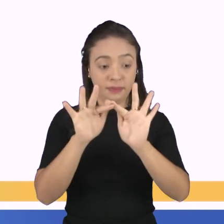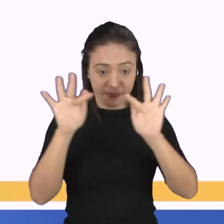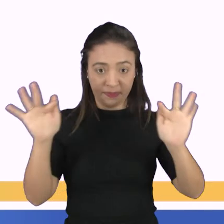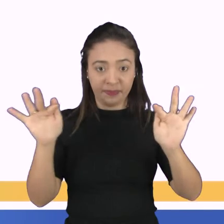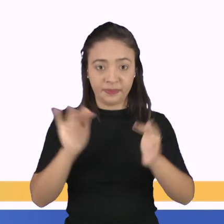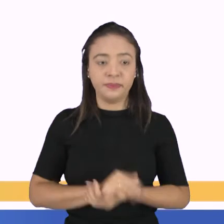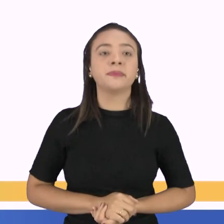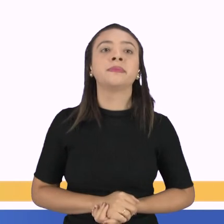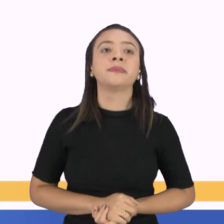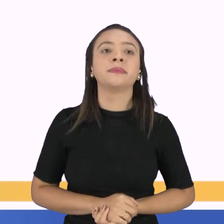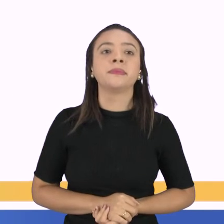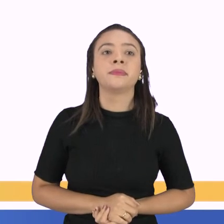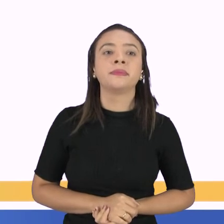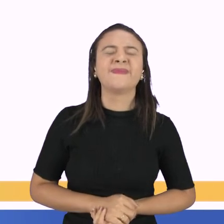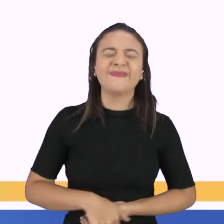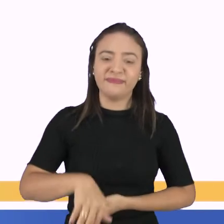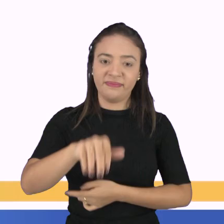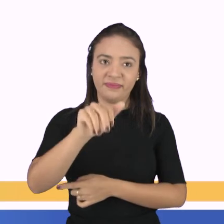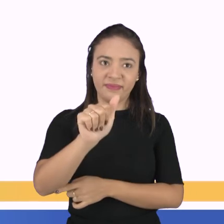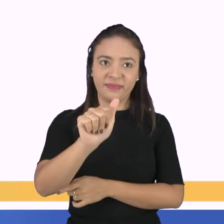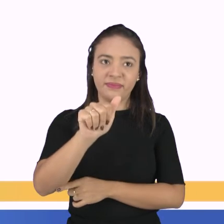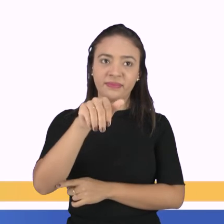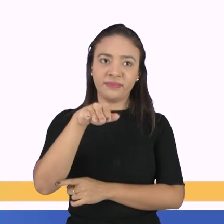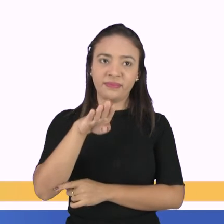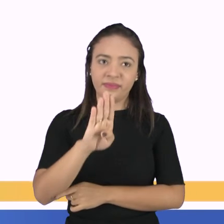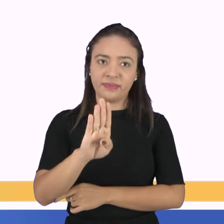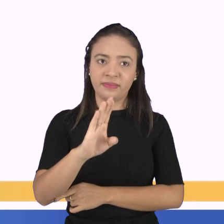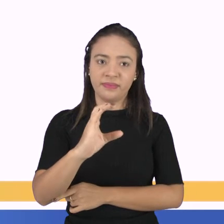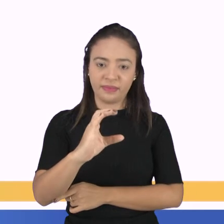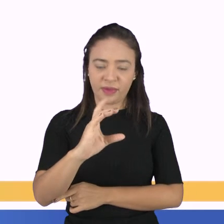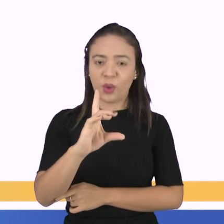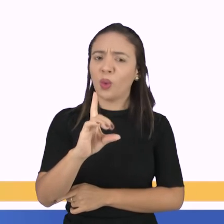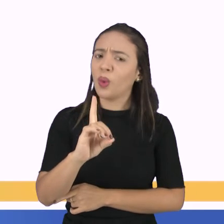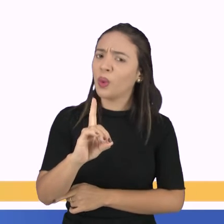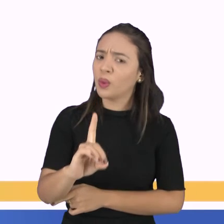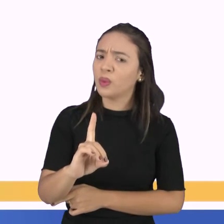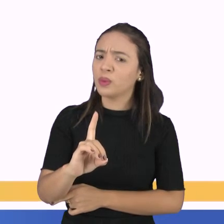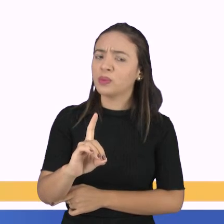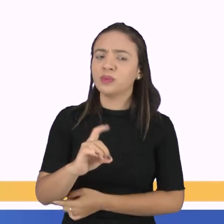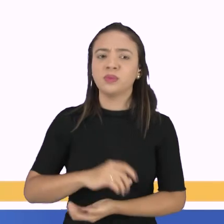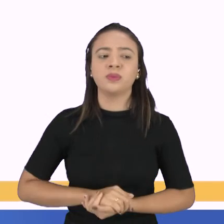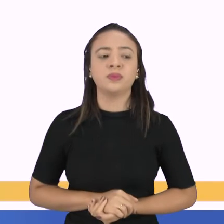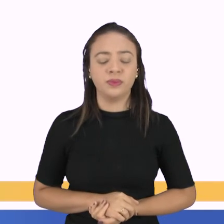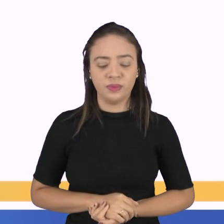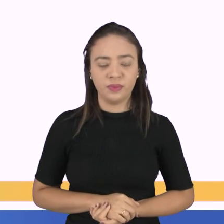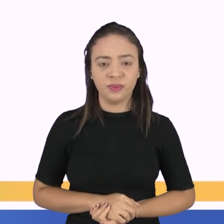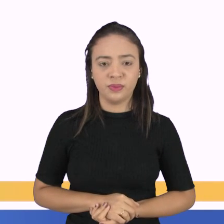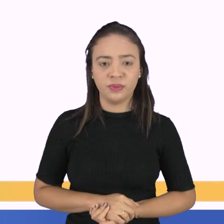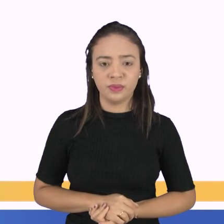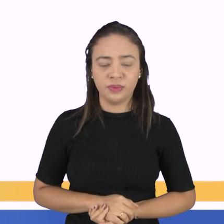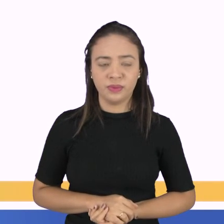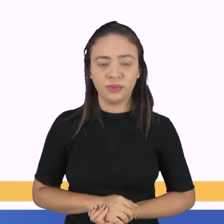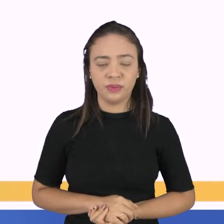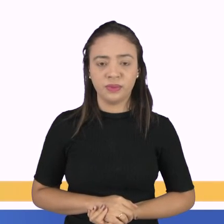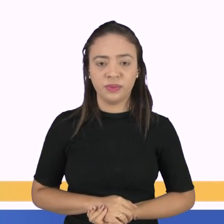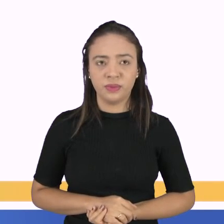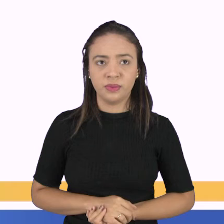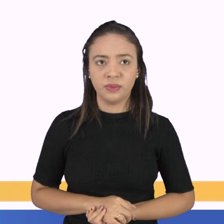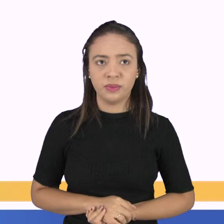É St. Patrick's Day? É Dia de los Muertos? É Thanksgiving ou é Halloween?